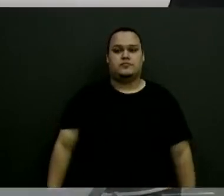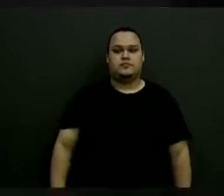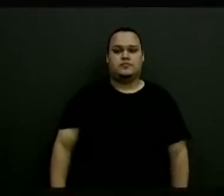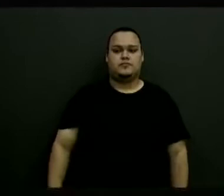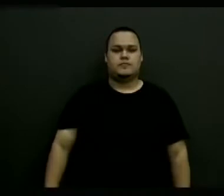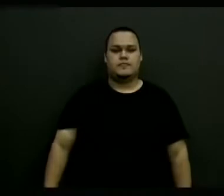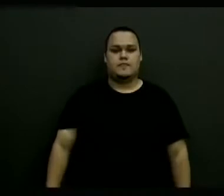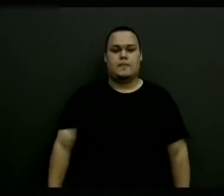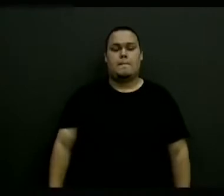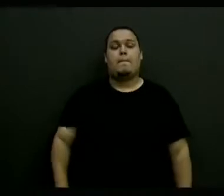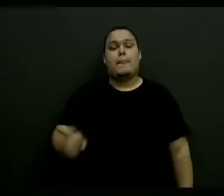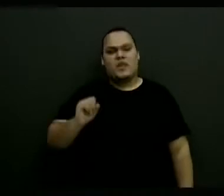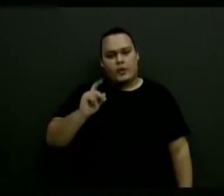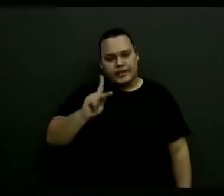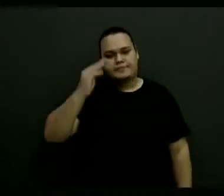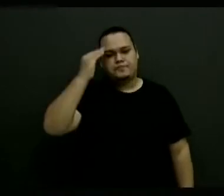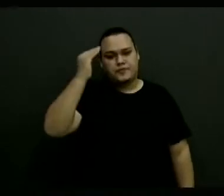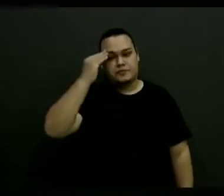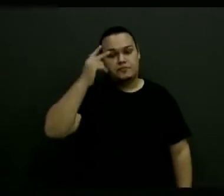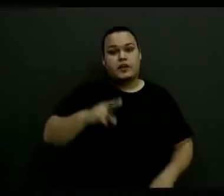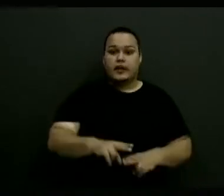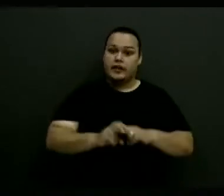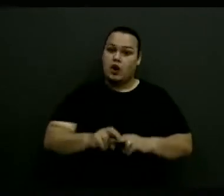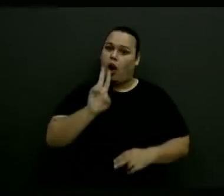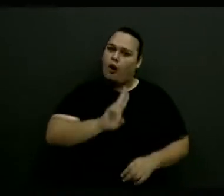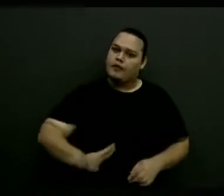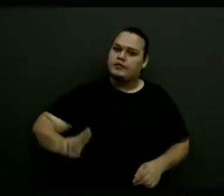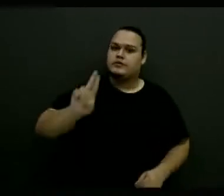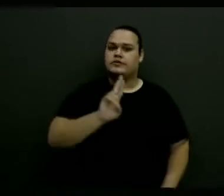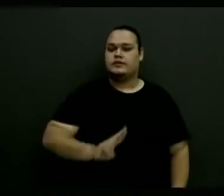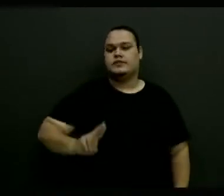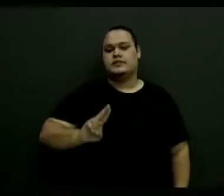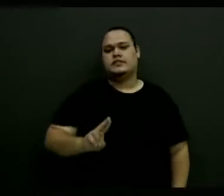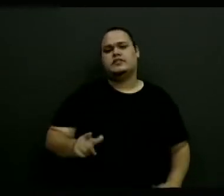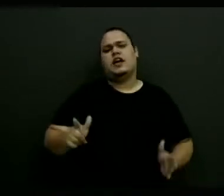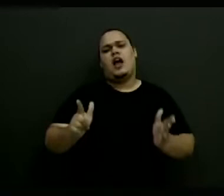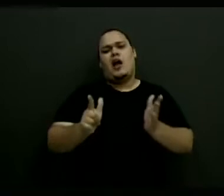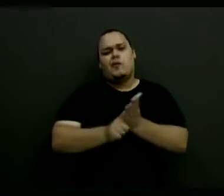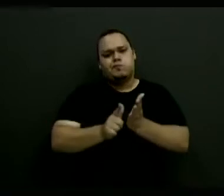Ah, muito bem. Nós temos um material de discipulado.